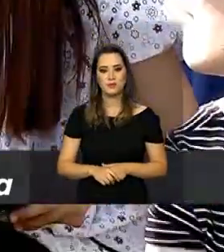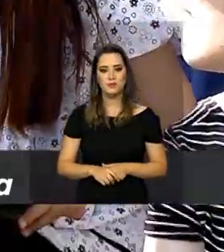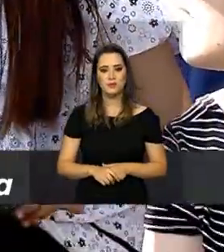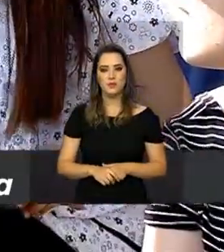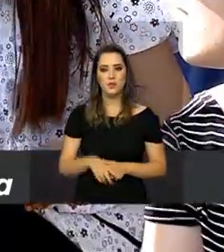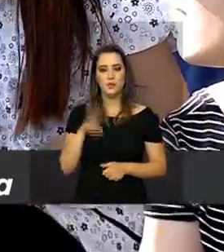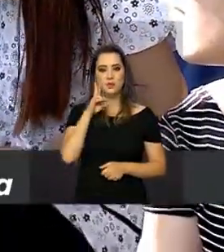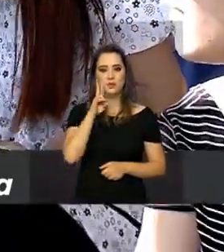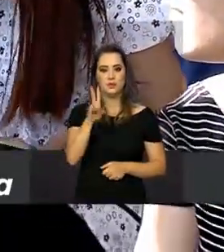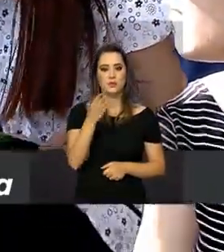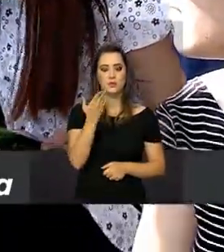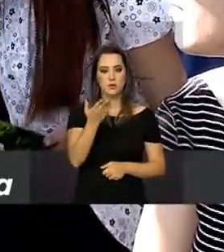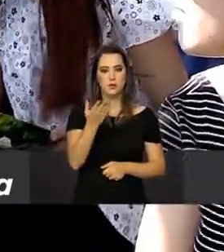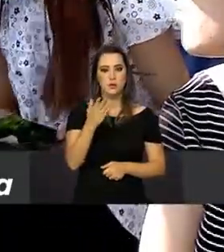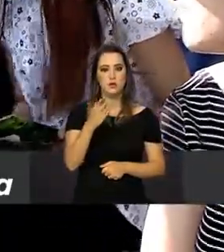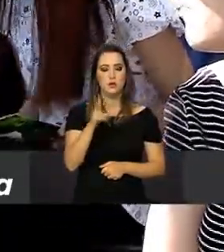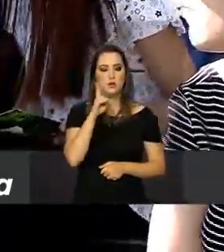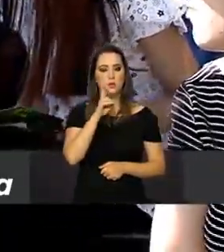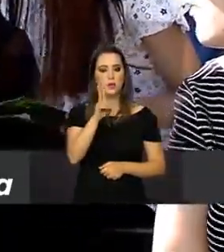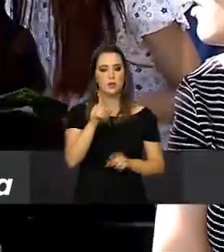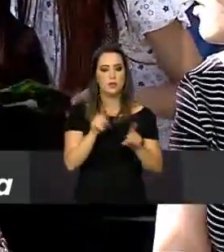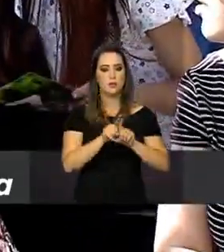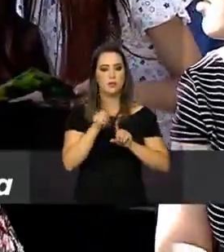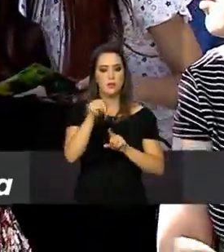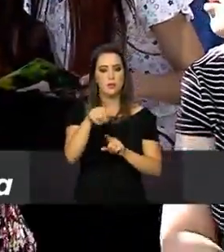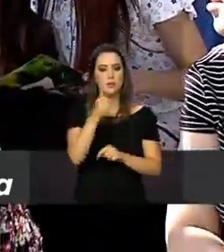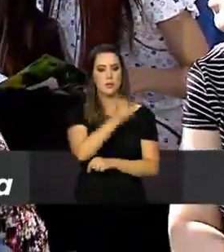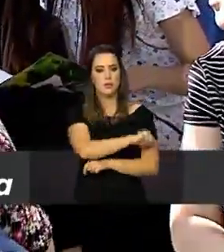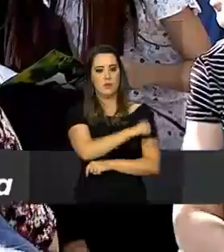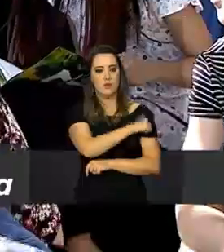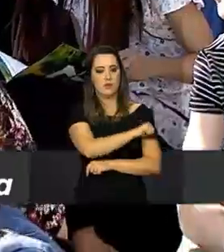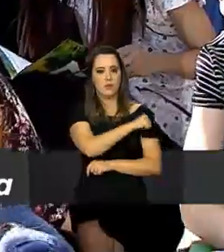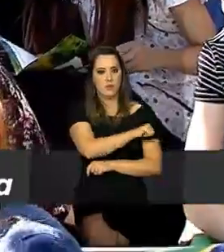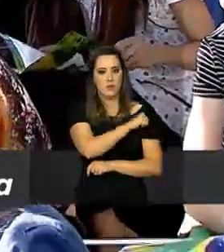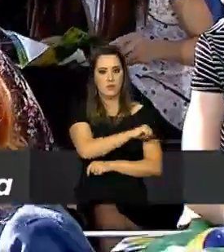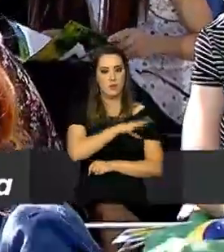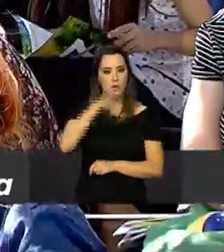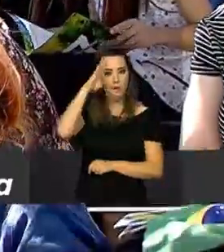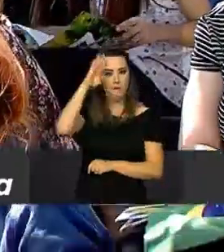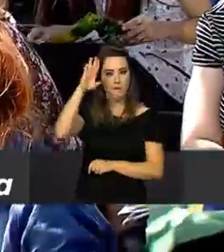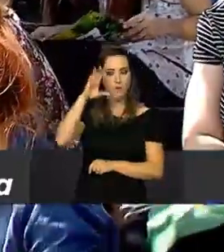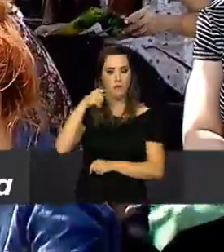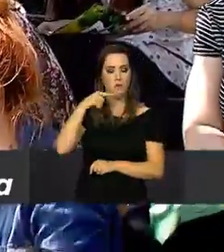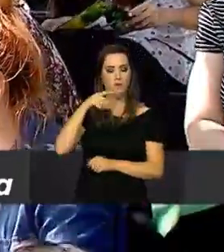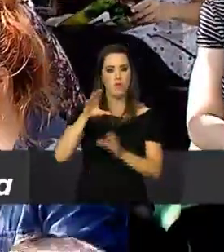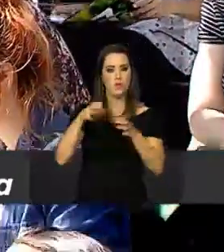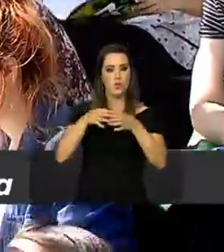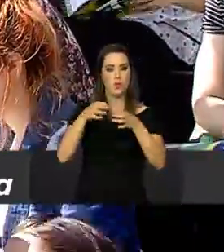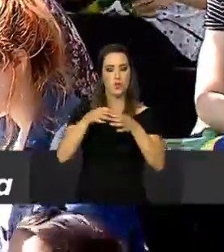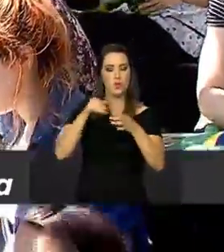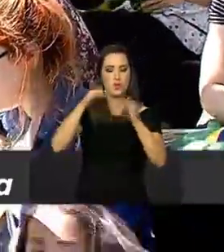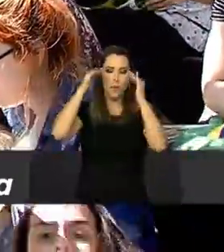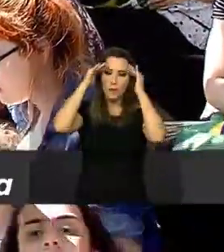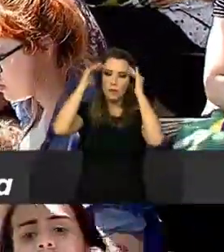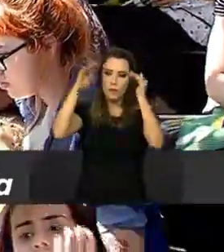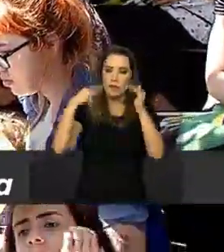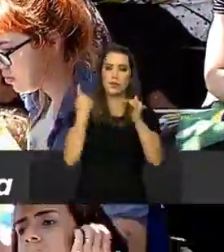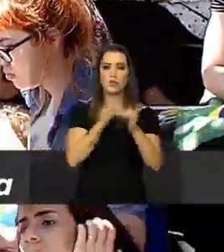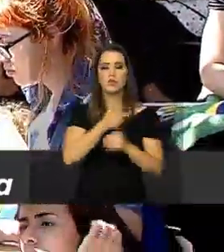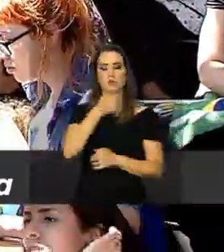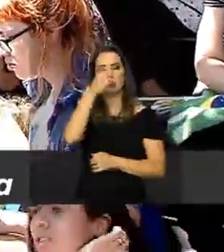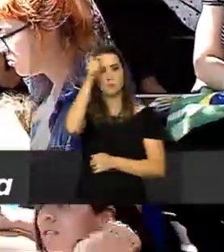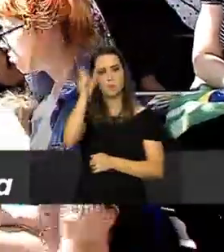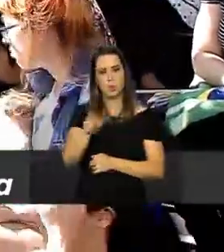Na imagem à direita, nós tínhamos ali também lá no Rio de Janeiro a Força Expedicionária Brasileira, em homenagem aos nossos